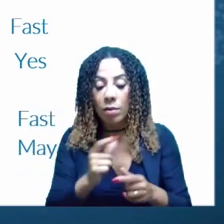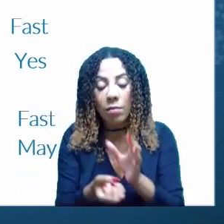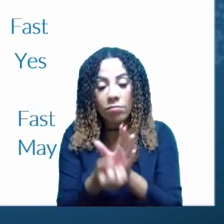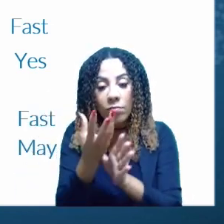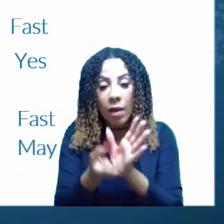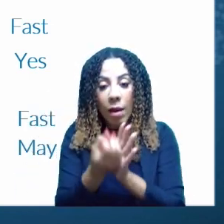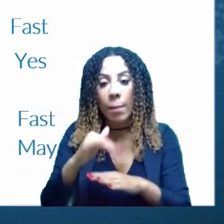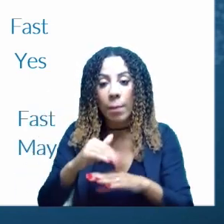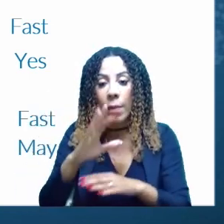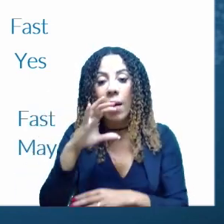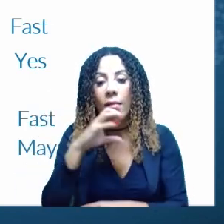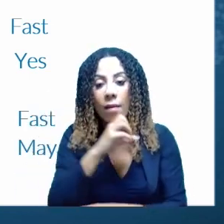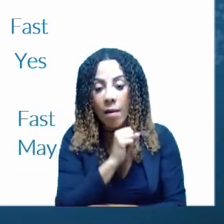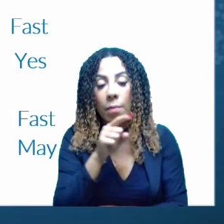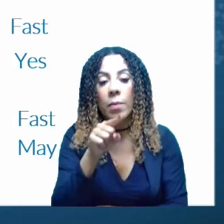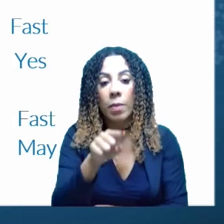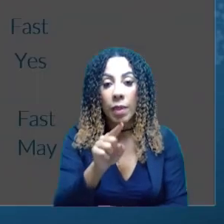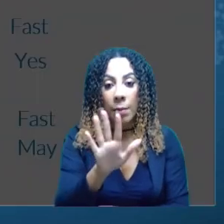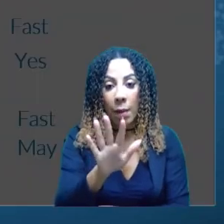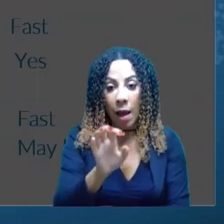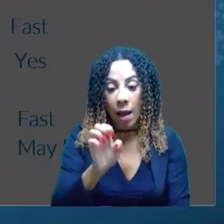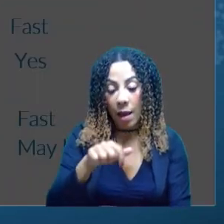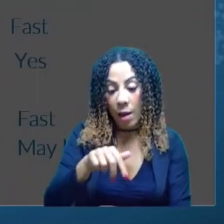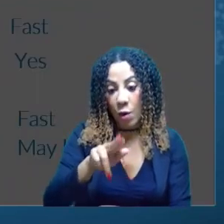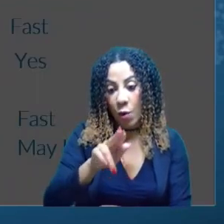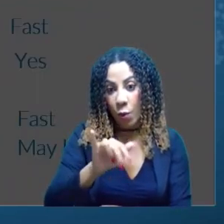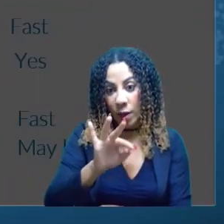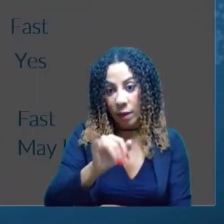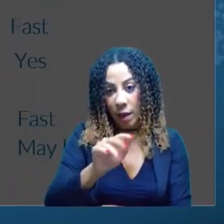foi equitativo, foi econômico? Na verdade, não.